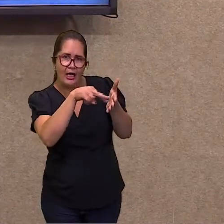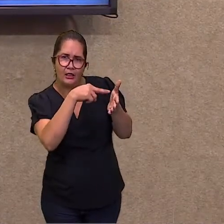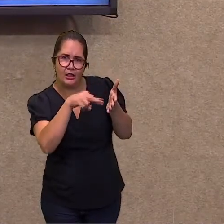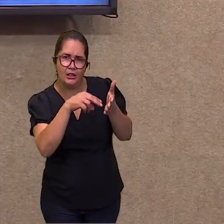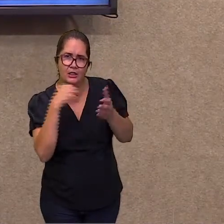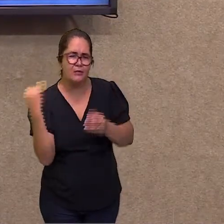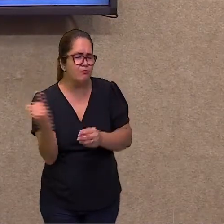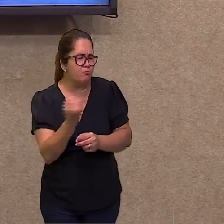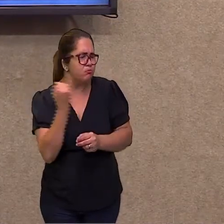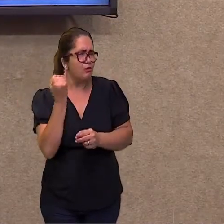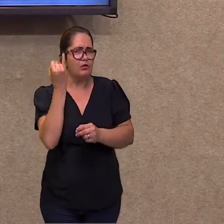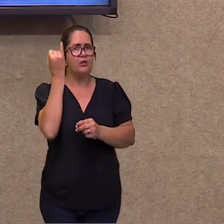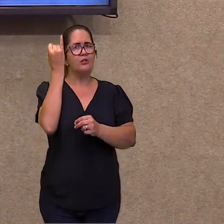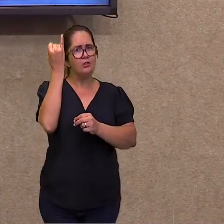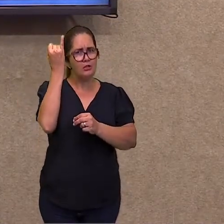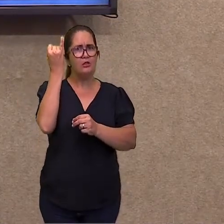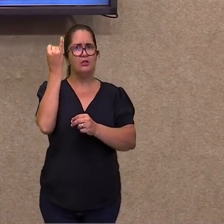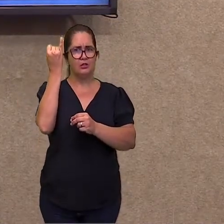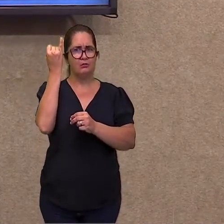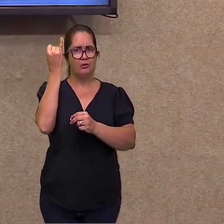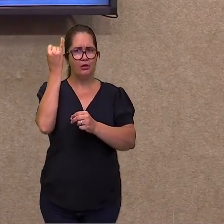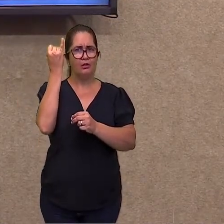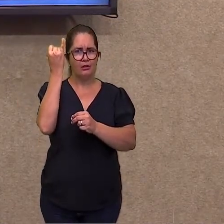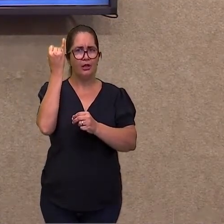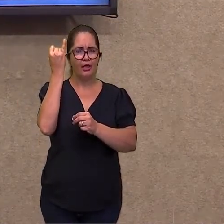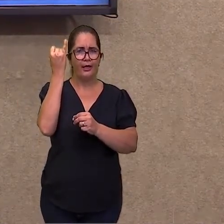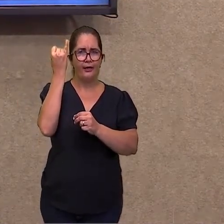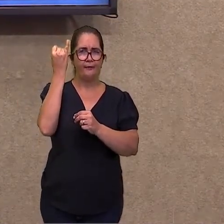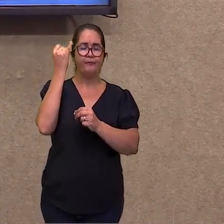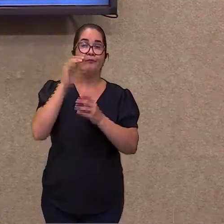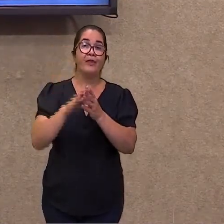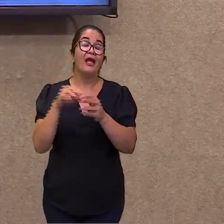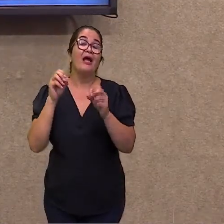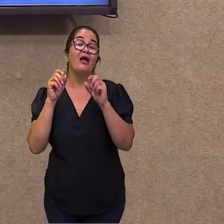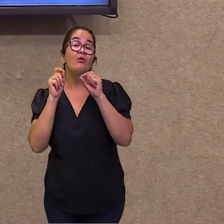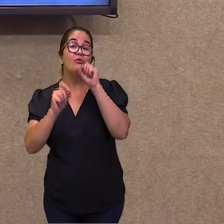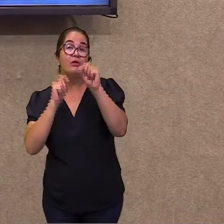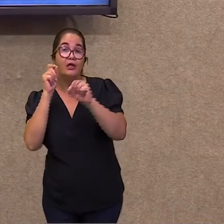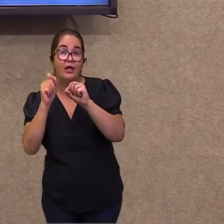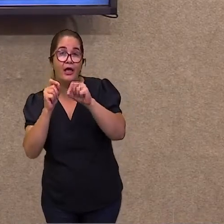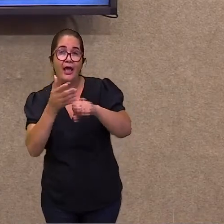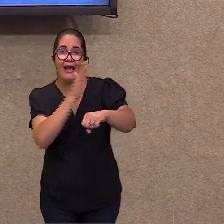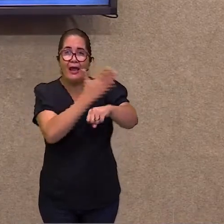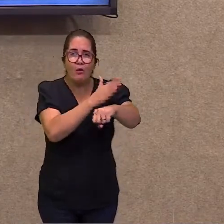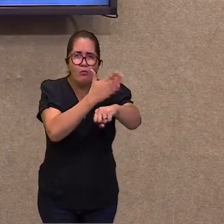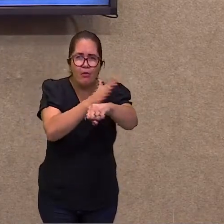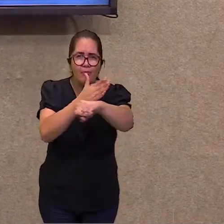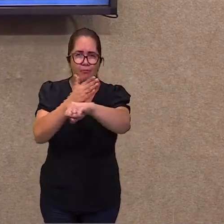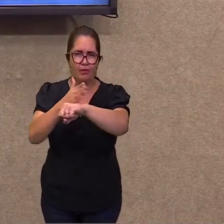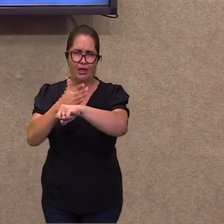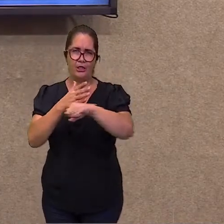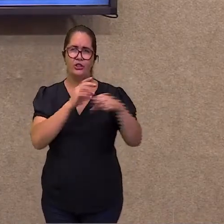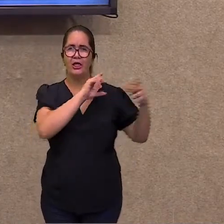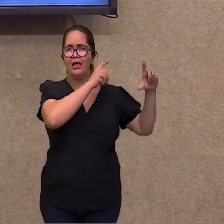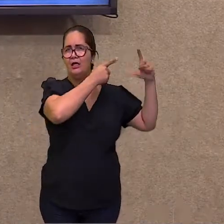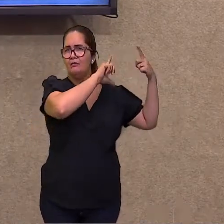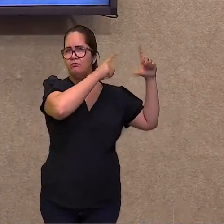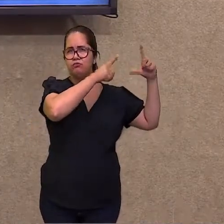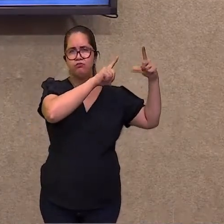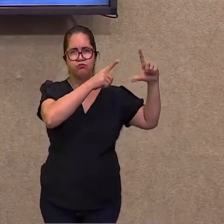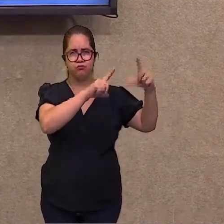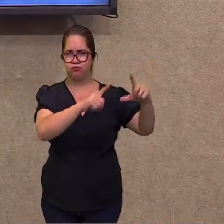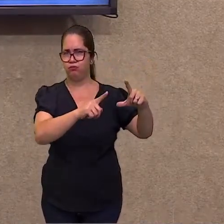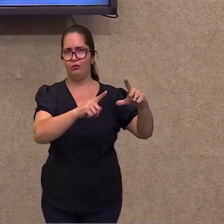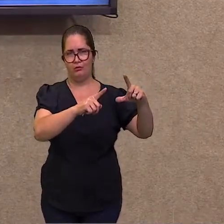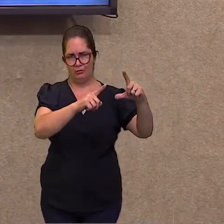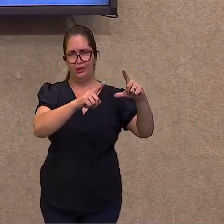sagrada. Ela faz parte de um ritual, de algo que está acontecendo ou que vai acontecer naquele momento, ali